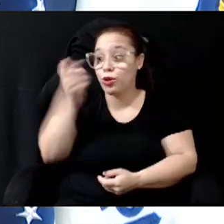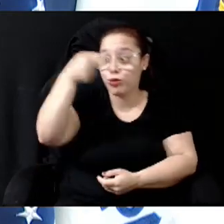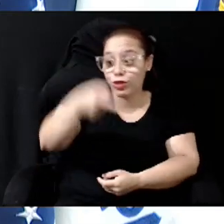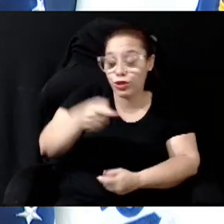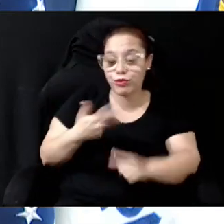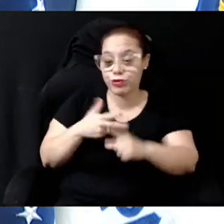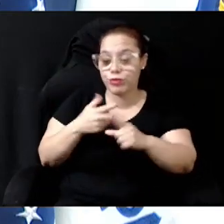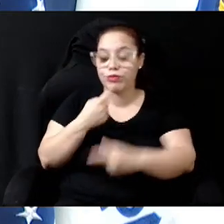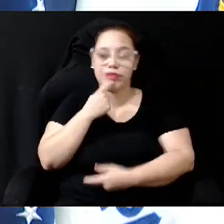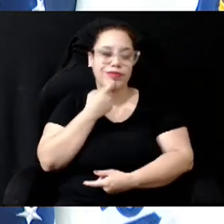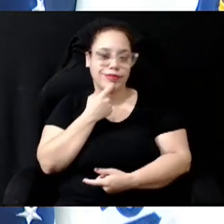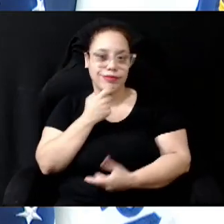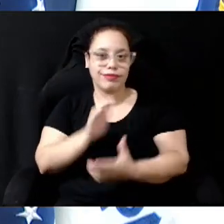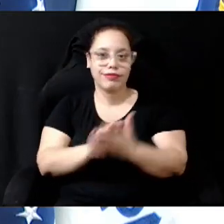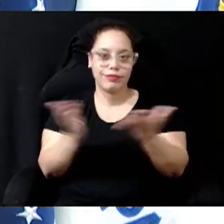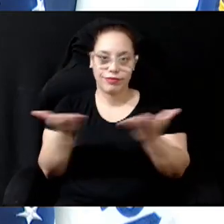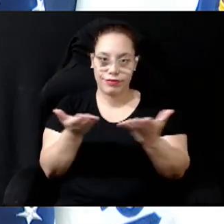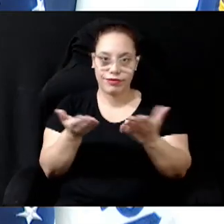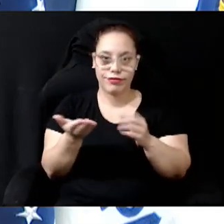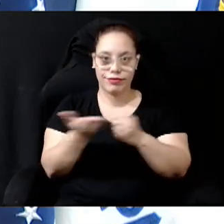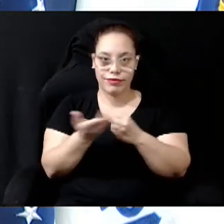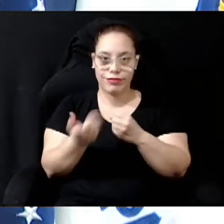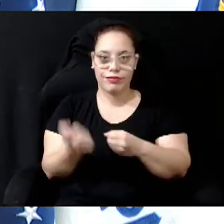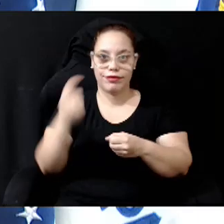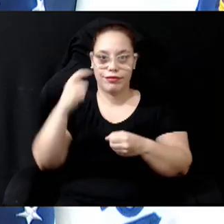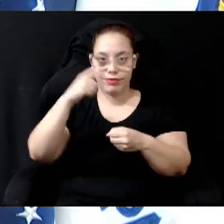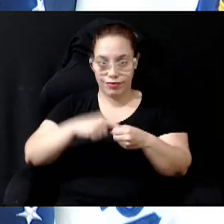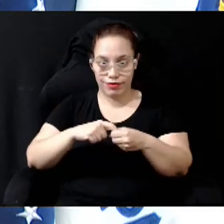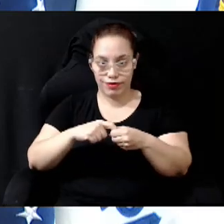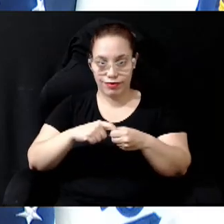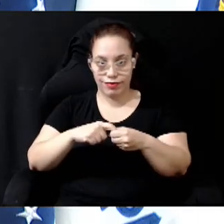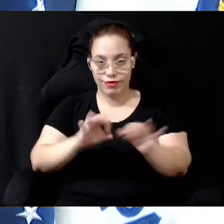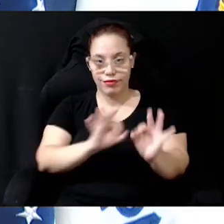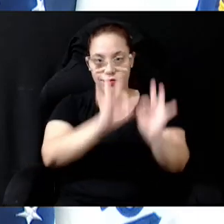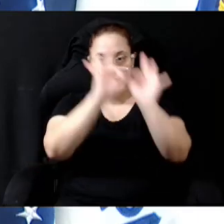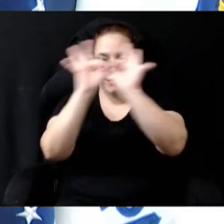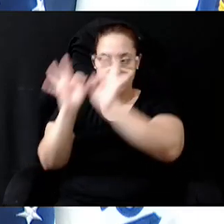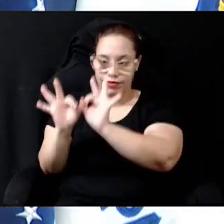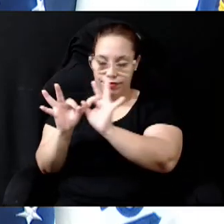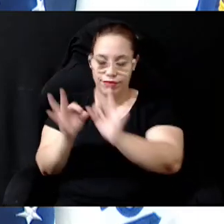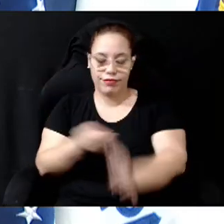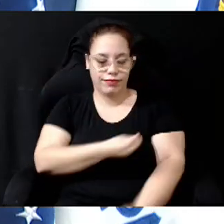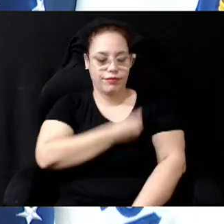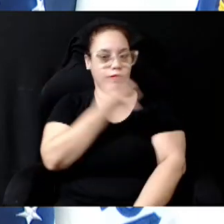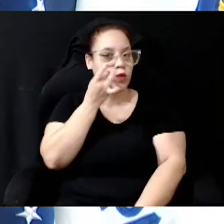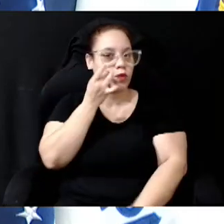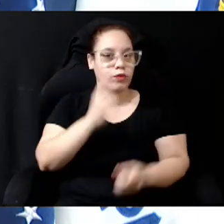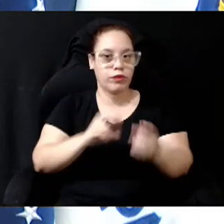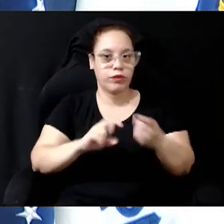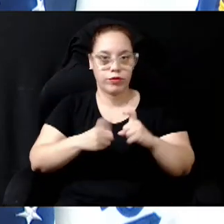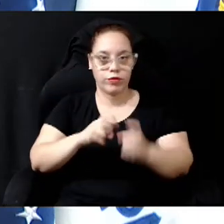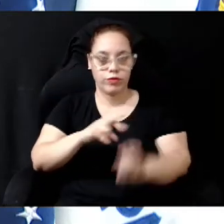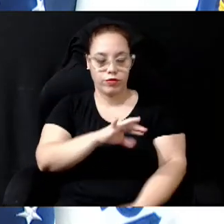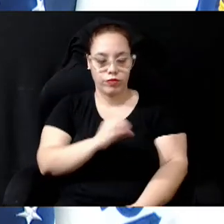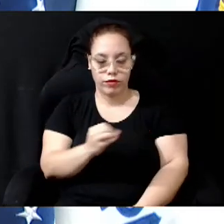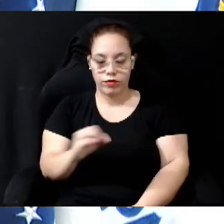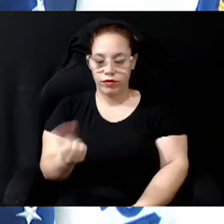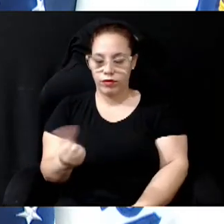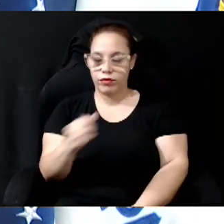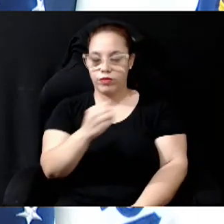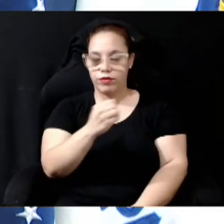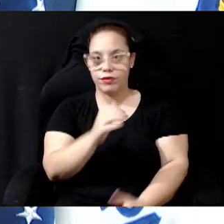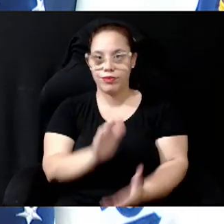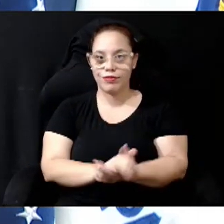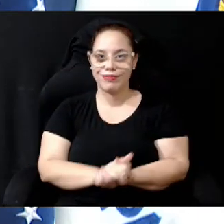Campineiro. Agora, intervalo, daqui a pouquinho, então, para você acompanhar também ao vivo, reunião ordinária de número